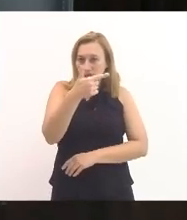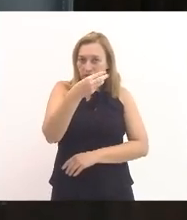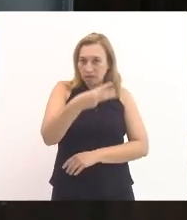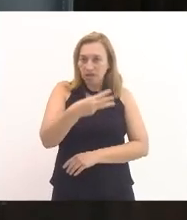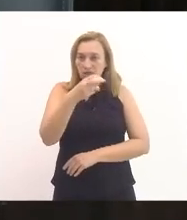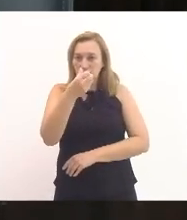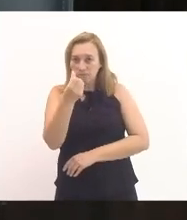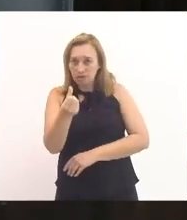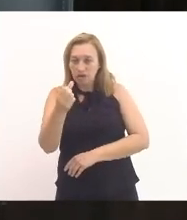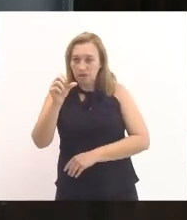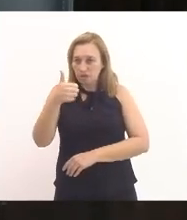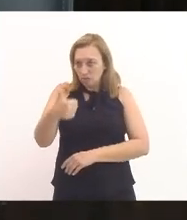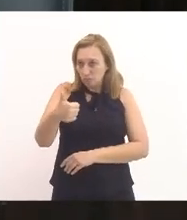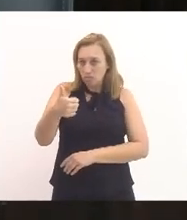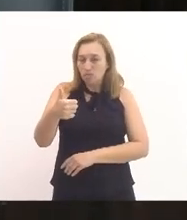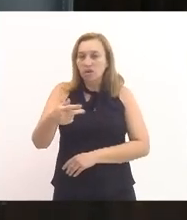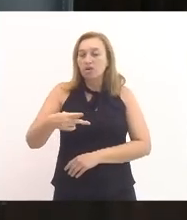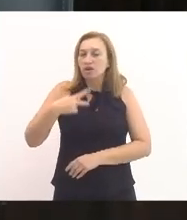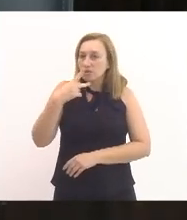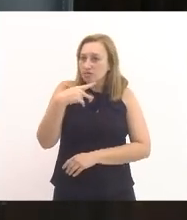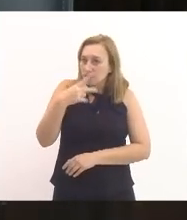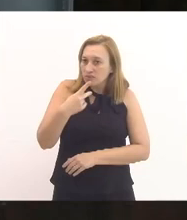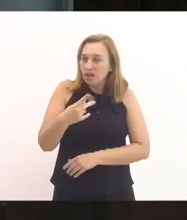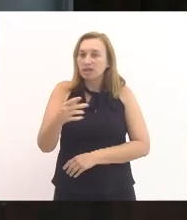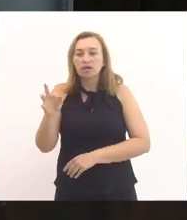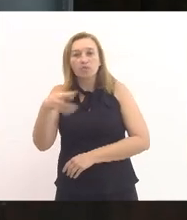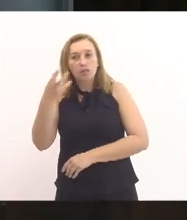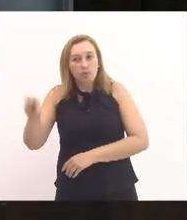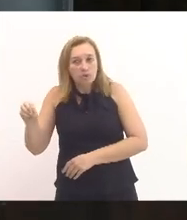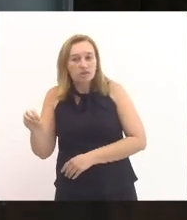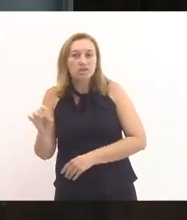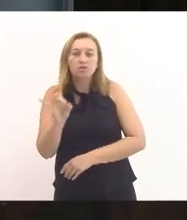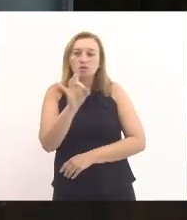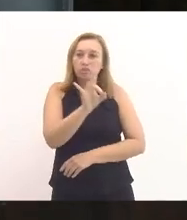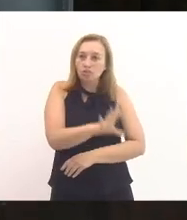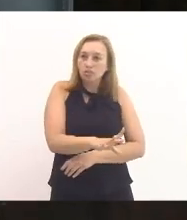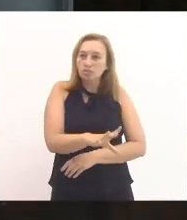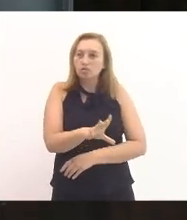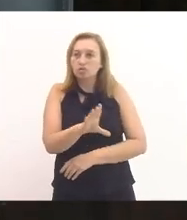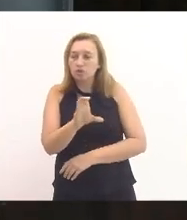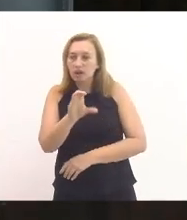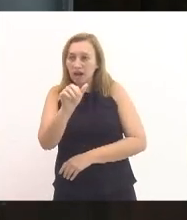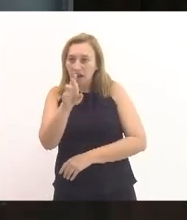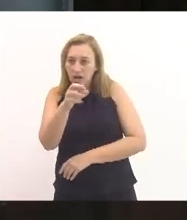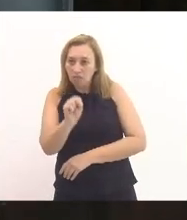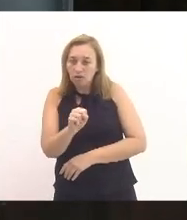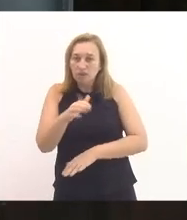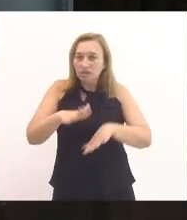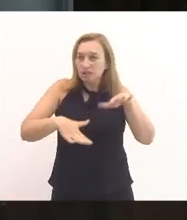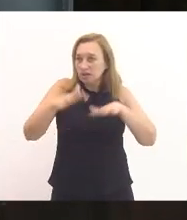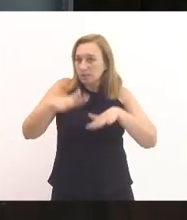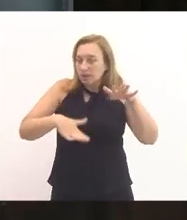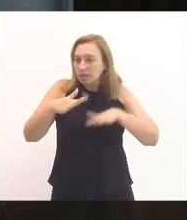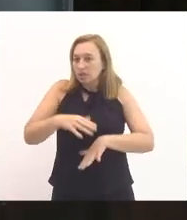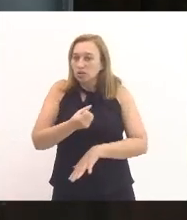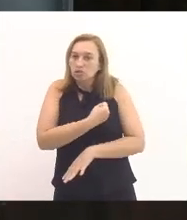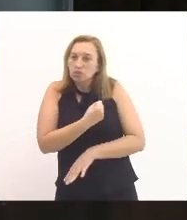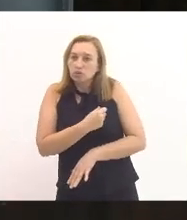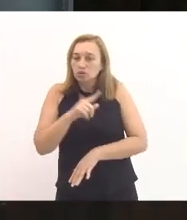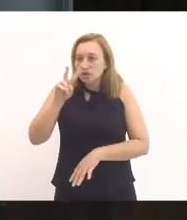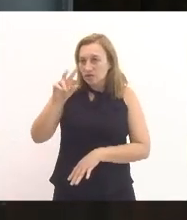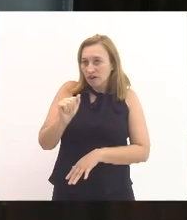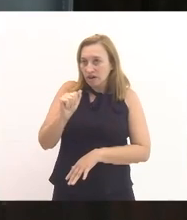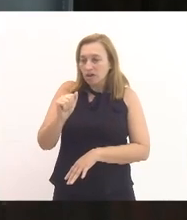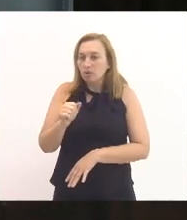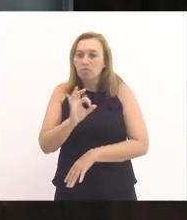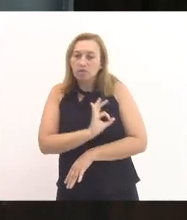359 é aquela que fala né da promoção para última classe independente do número de vagas desde que